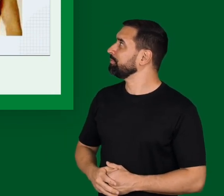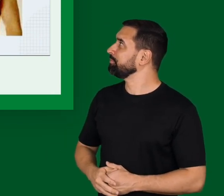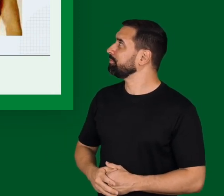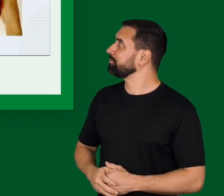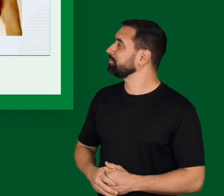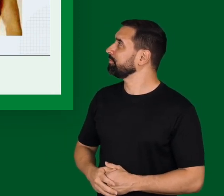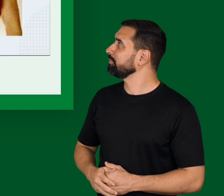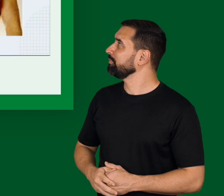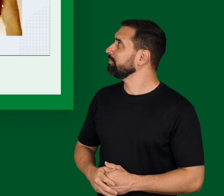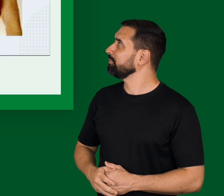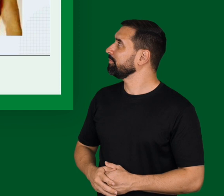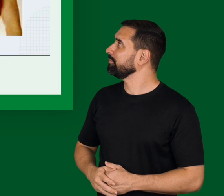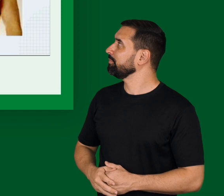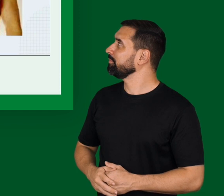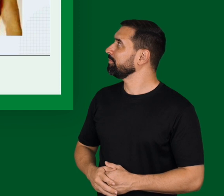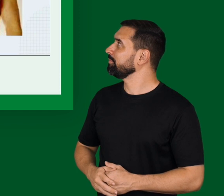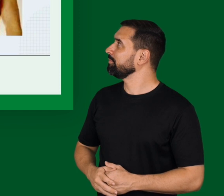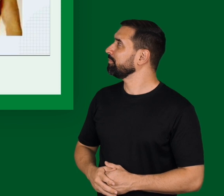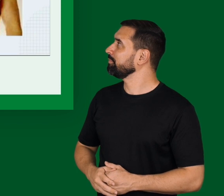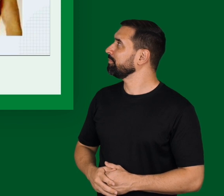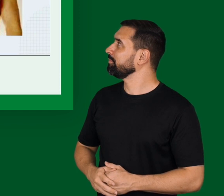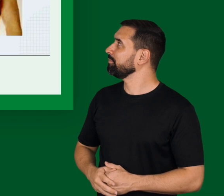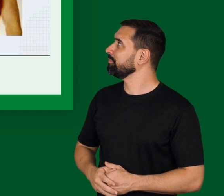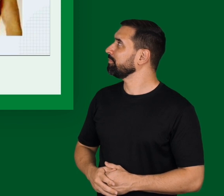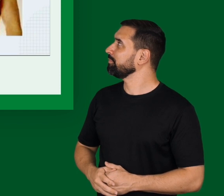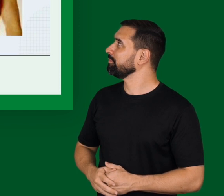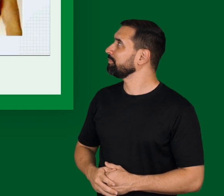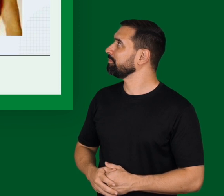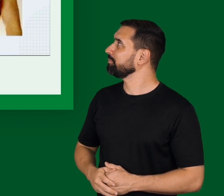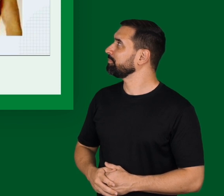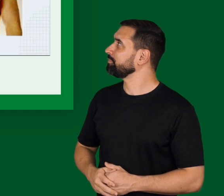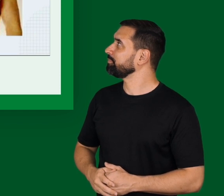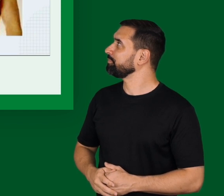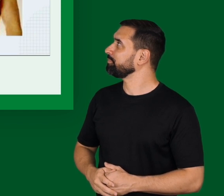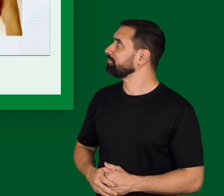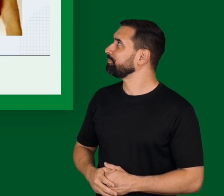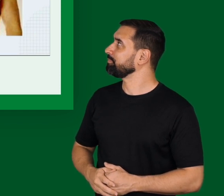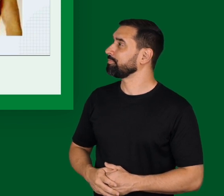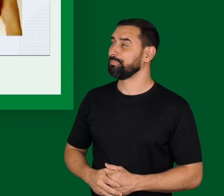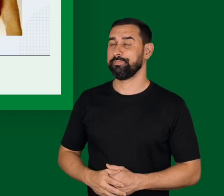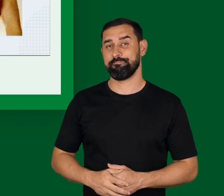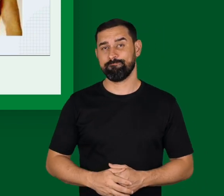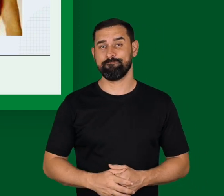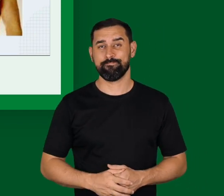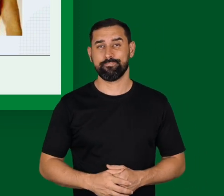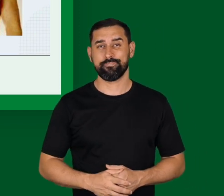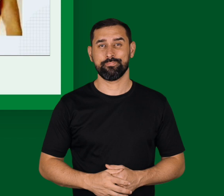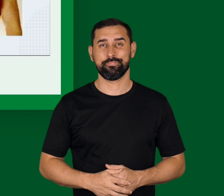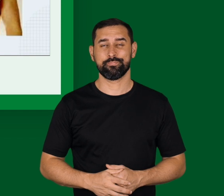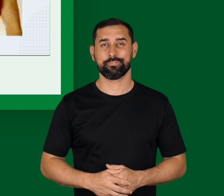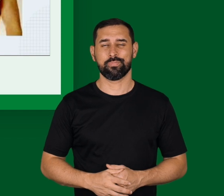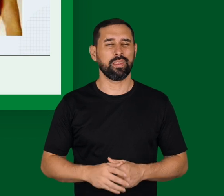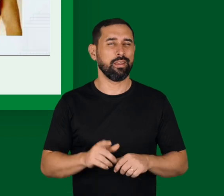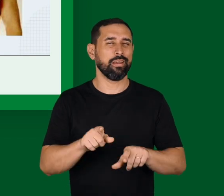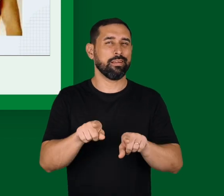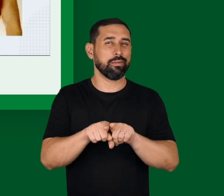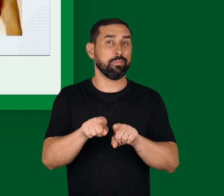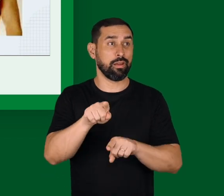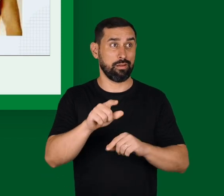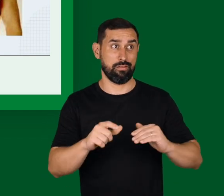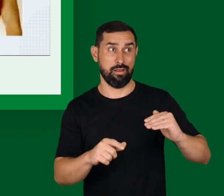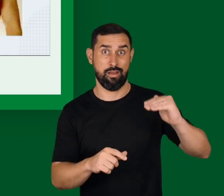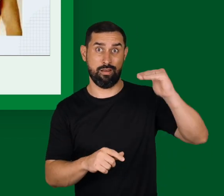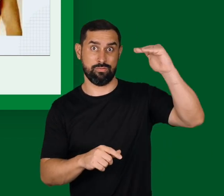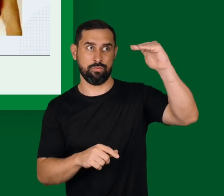outro, descendo nesse sentido de zigue-zague, partindo do ápice à base pulmonar, né. Lembrando